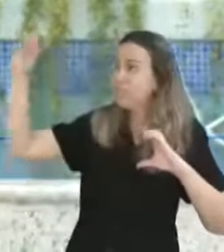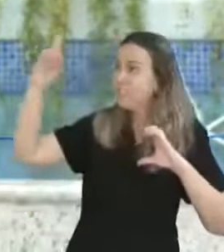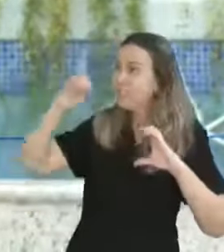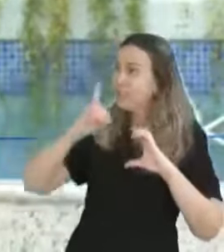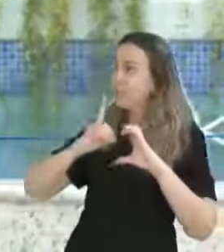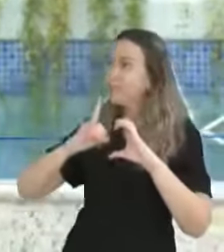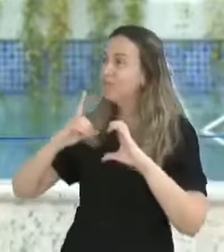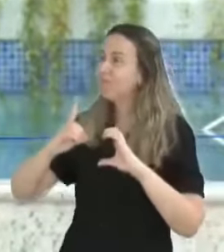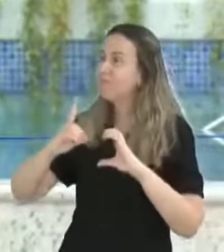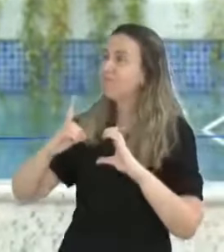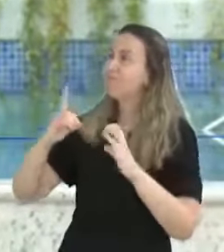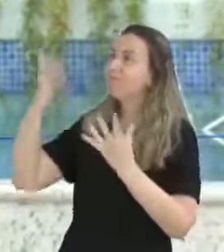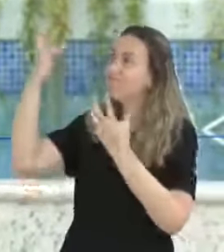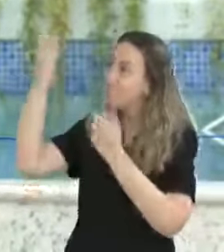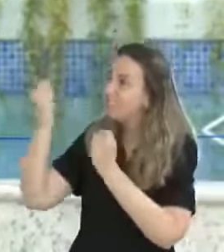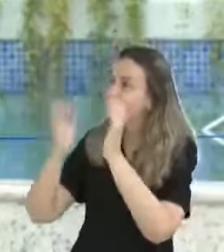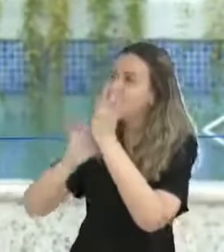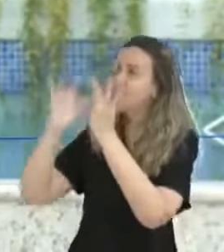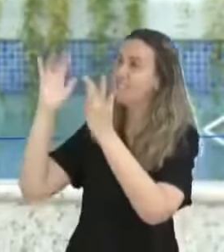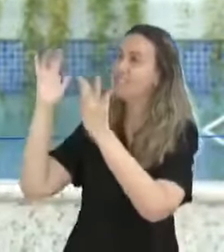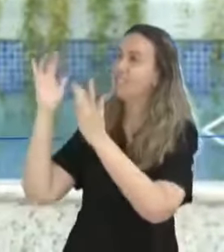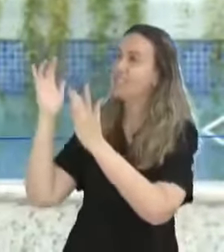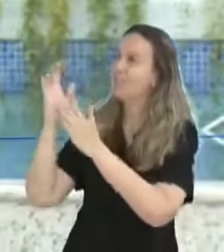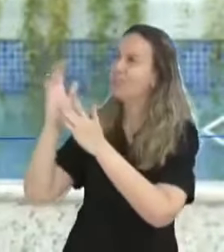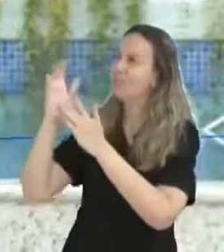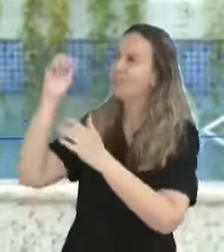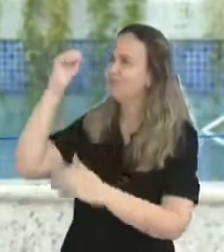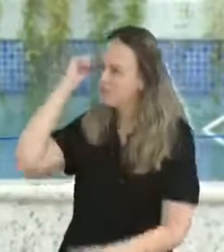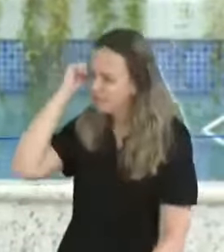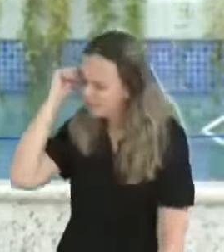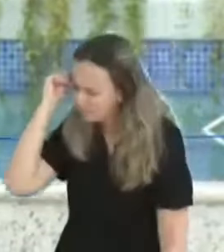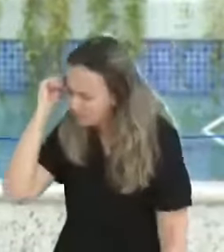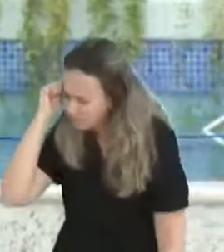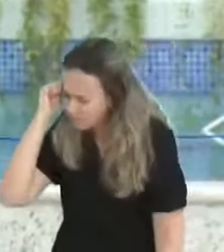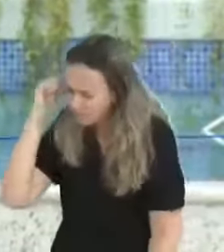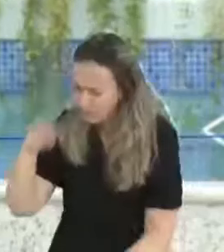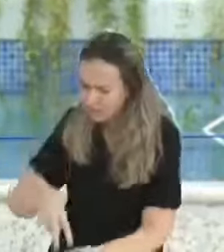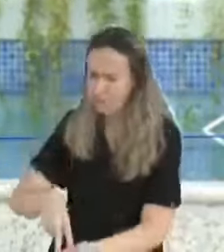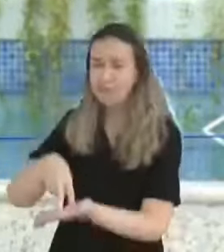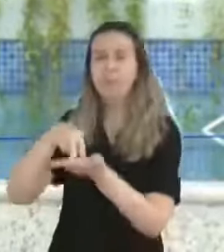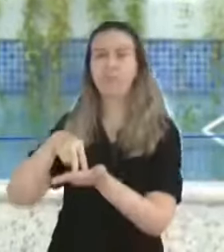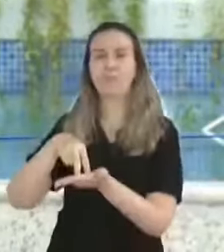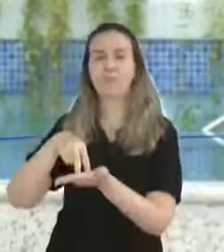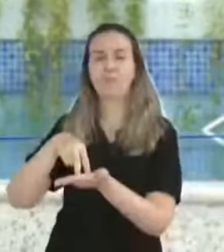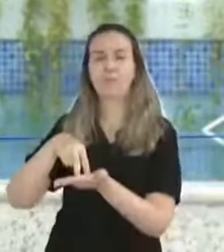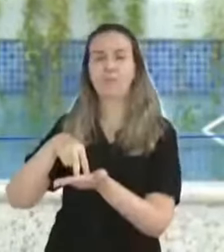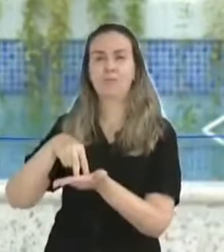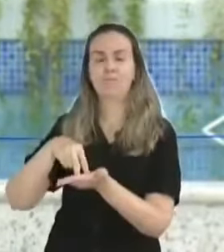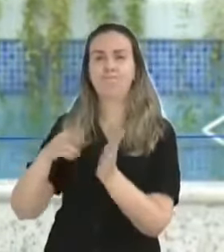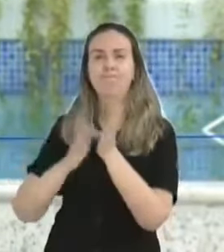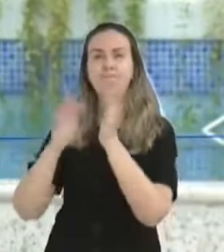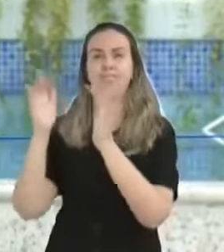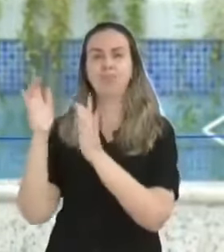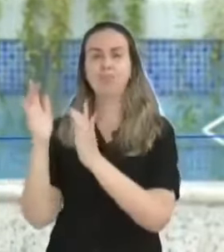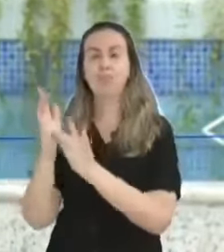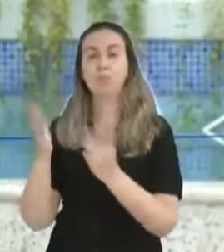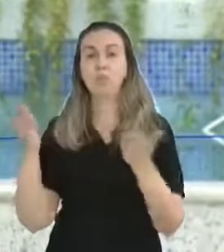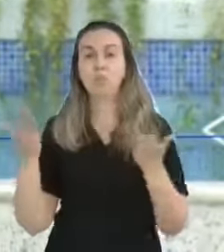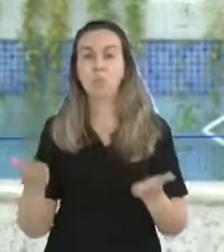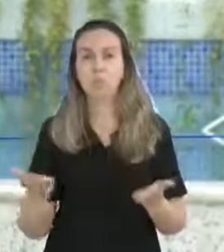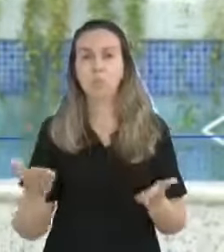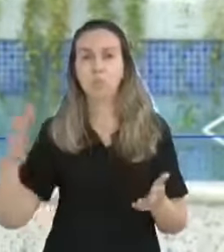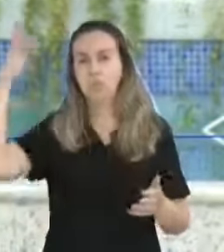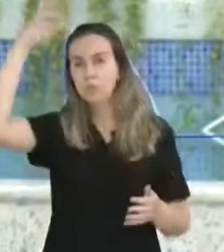Converte-nos a ti, Senhor. Quem sabe, tem pessoas que vai sair daqui tocada